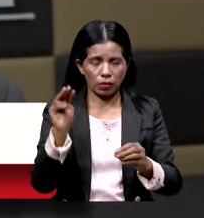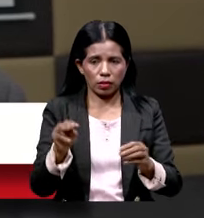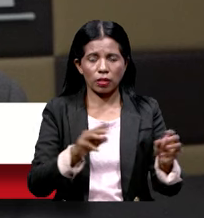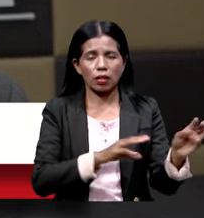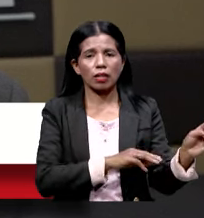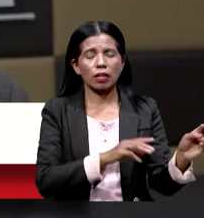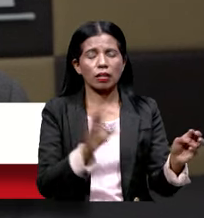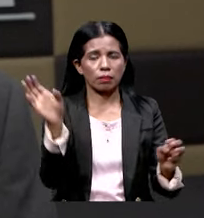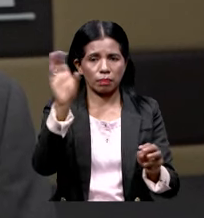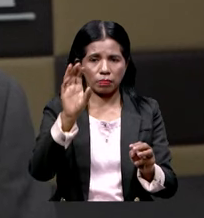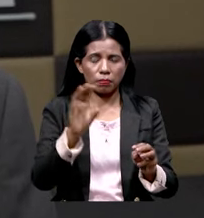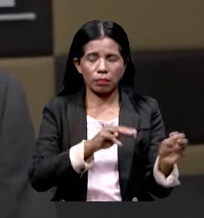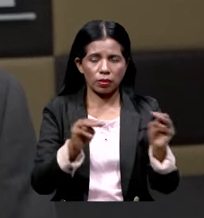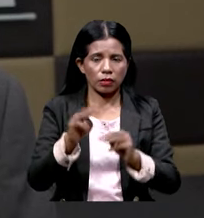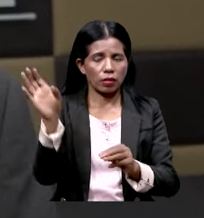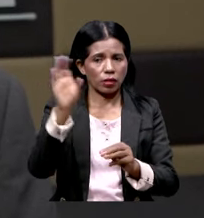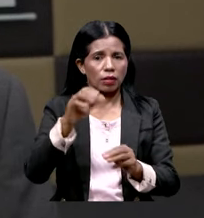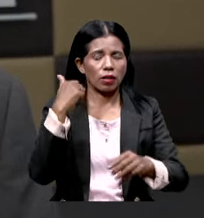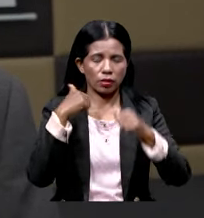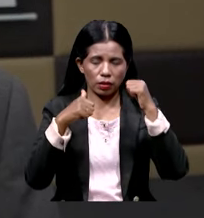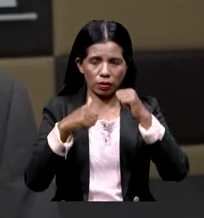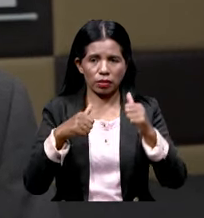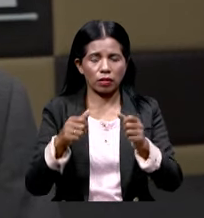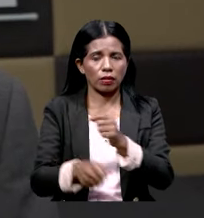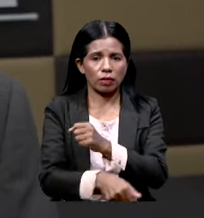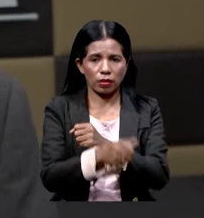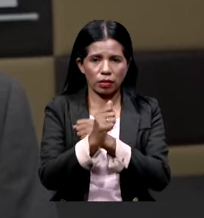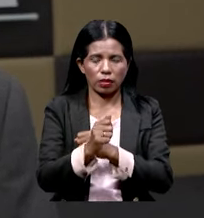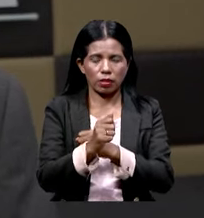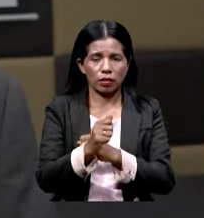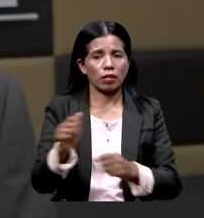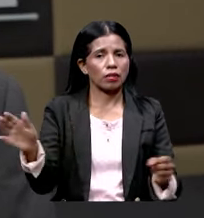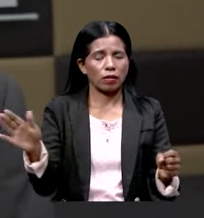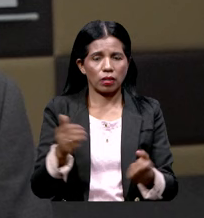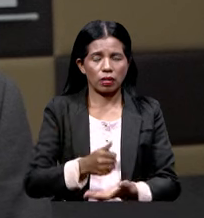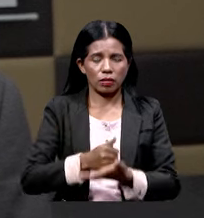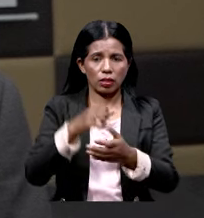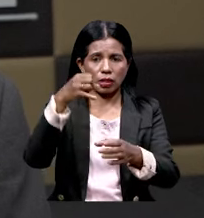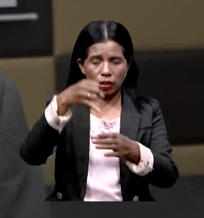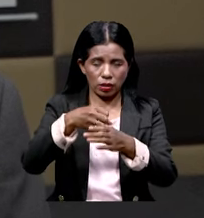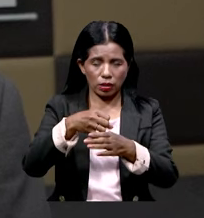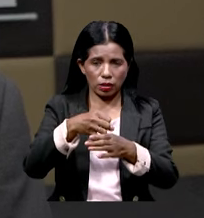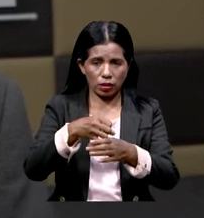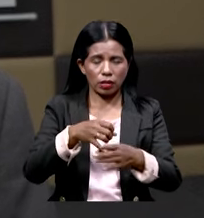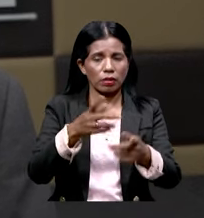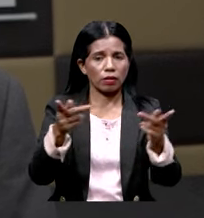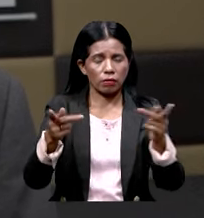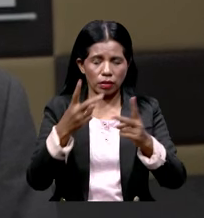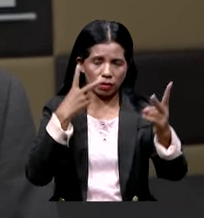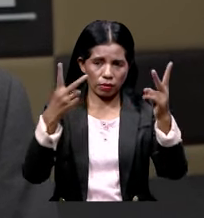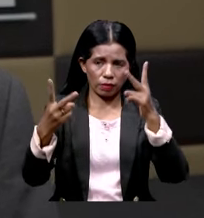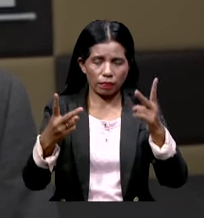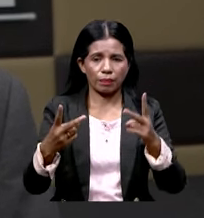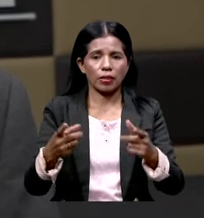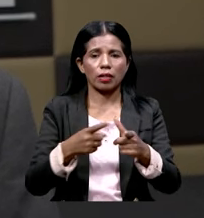issue. Fish atividade pescaria sustentabilidade nian, inclui atividade turismo sustentabilidade nian.